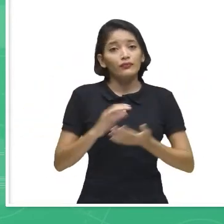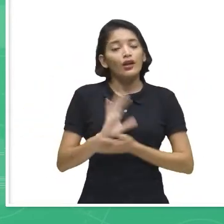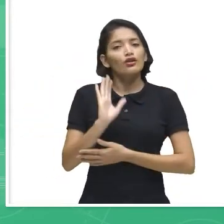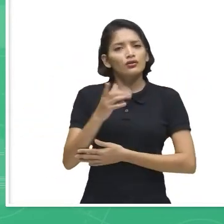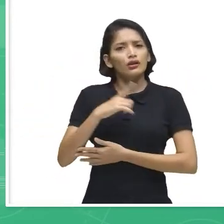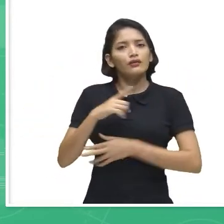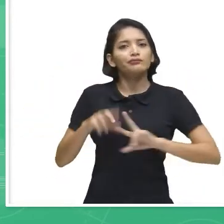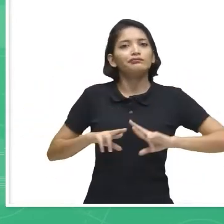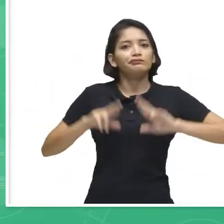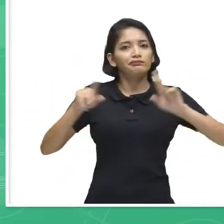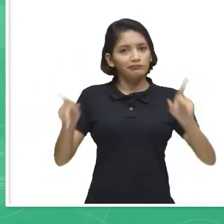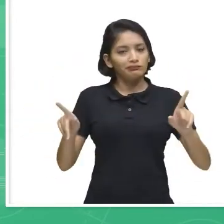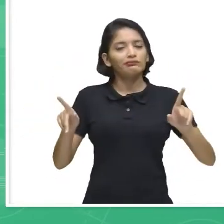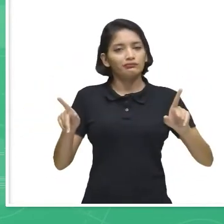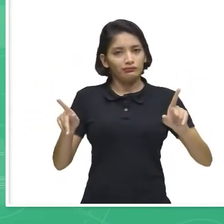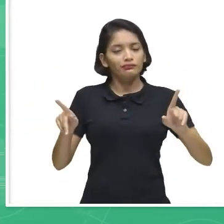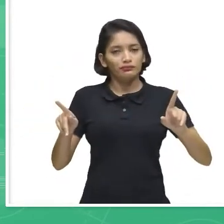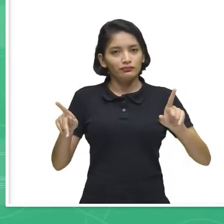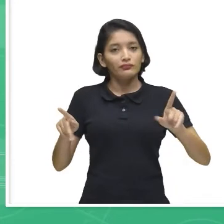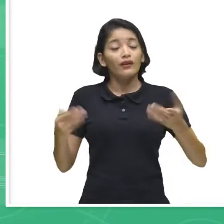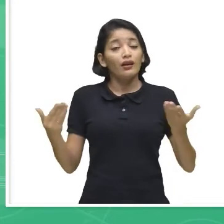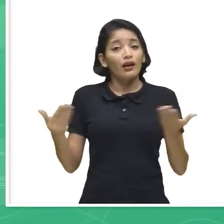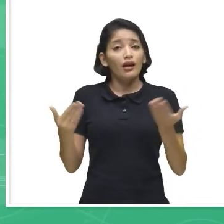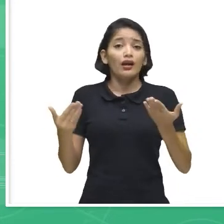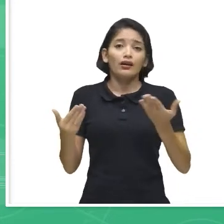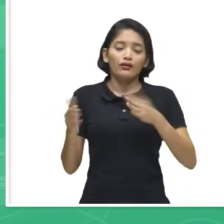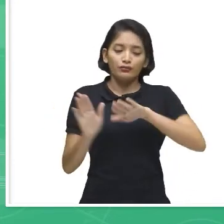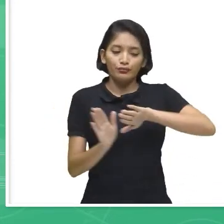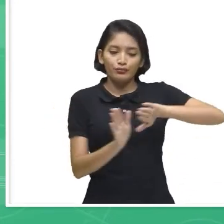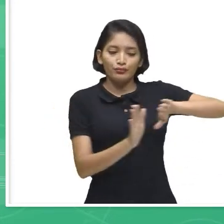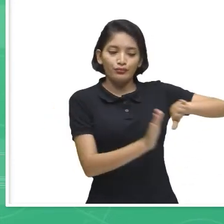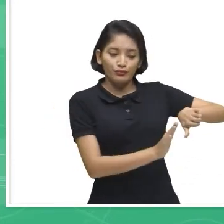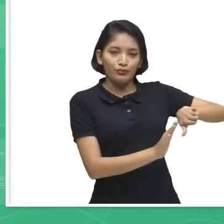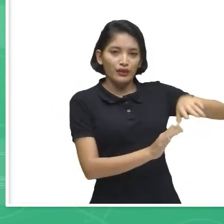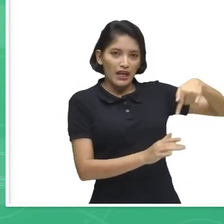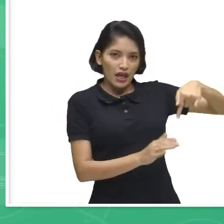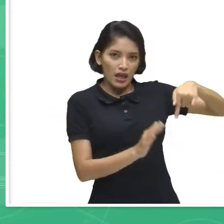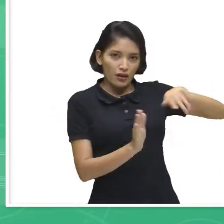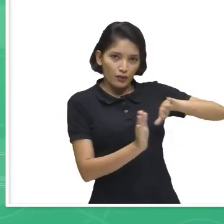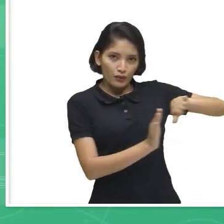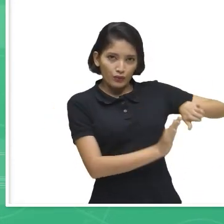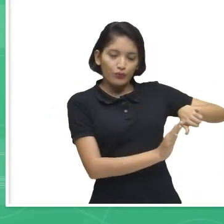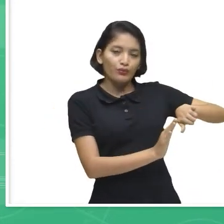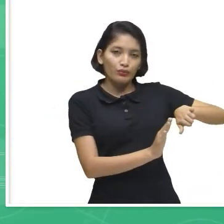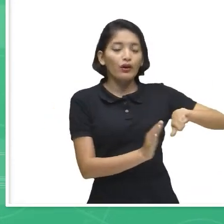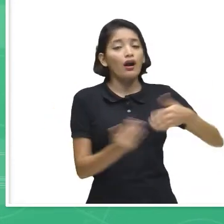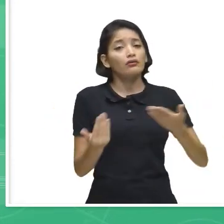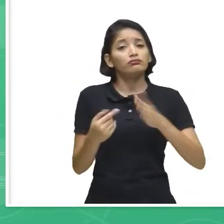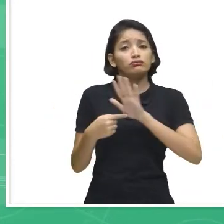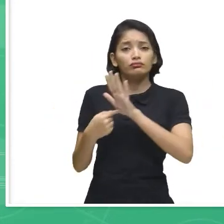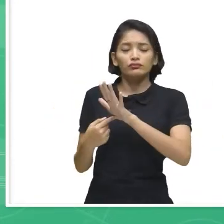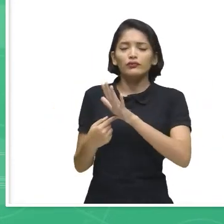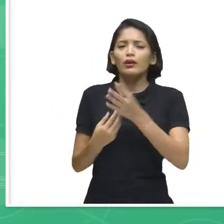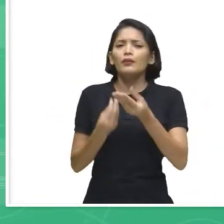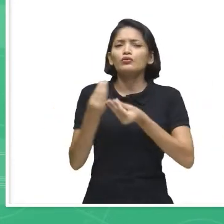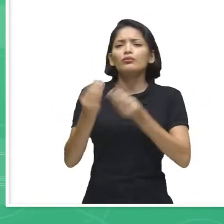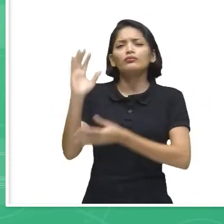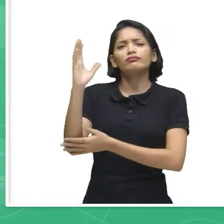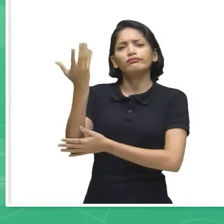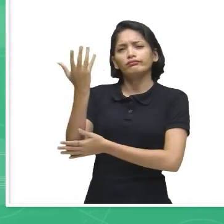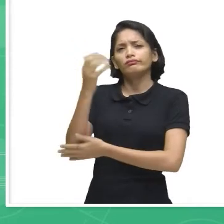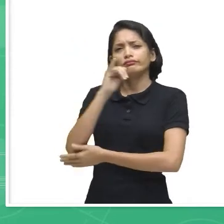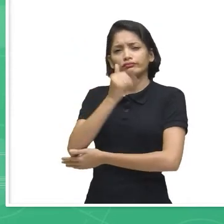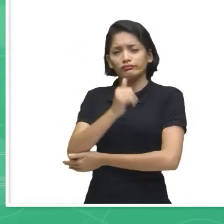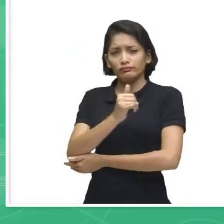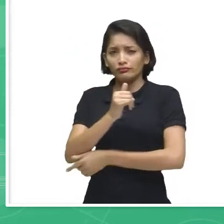uma diferença de potencial e eu vou largar essa carga Qzinho nessa diferença de potencial. Aí o que vai acontecer com essa carga